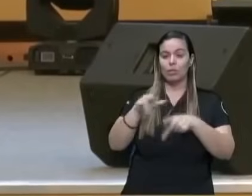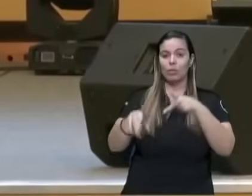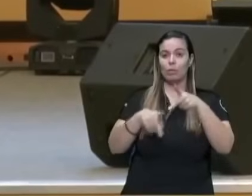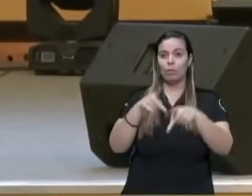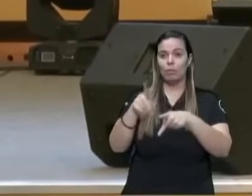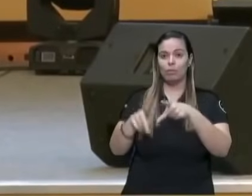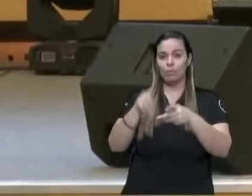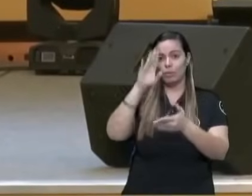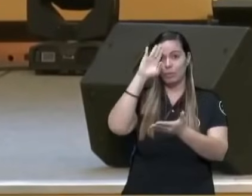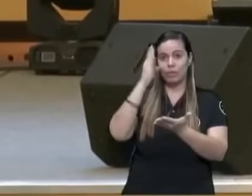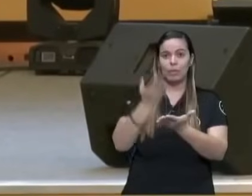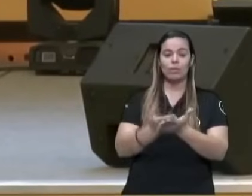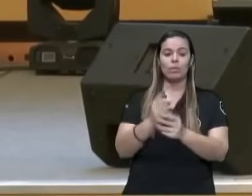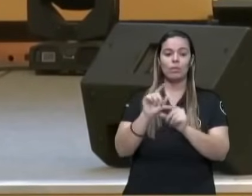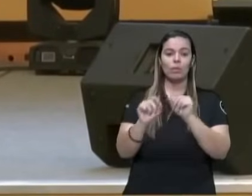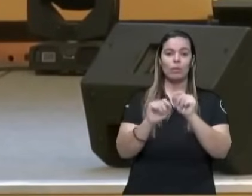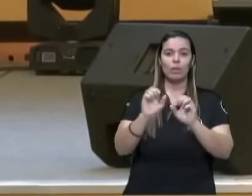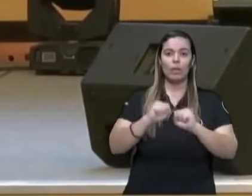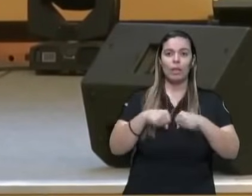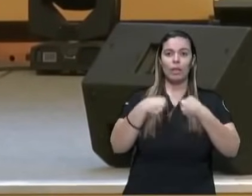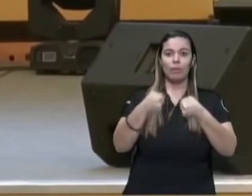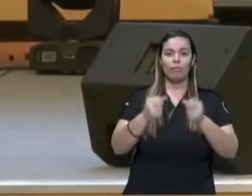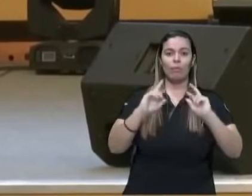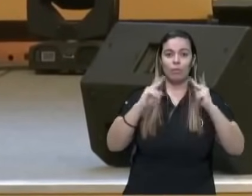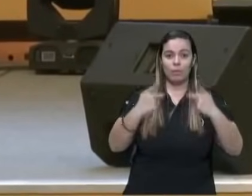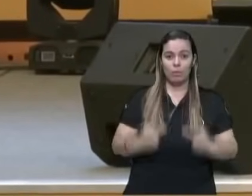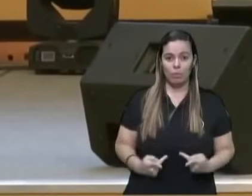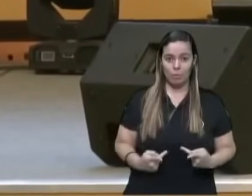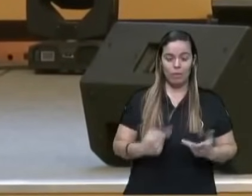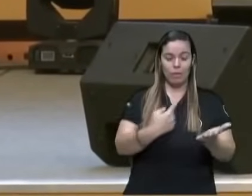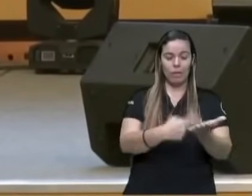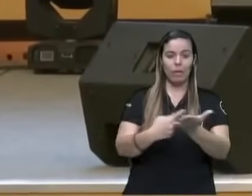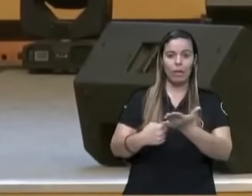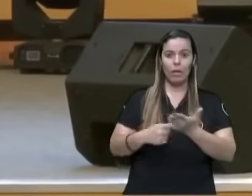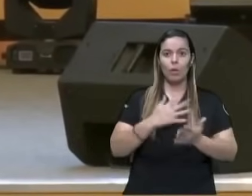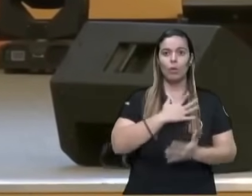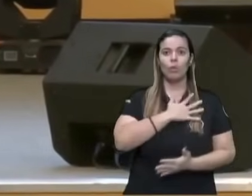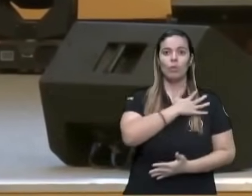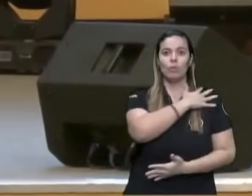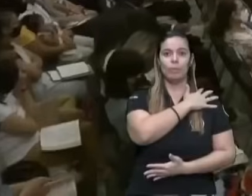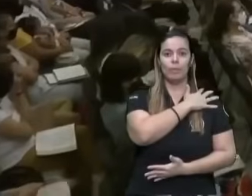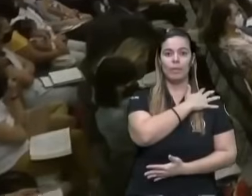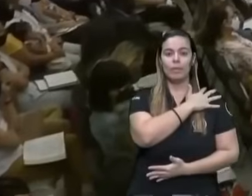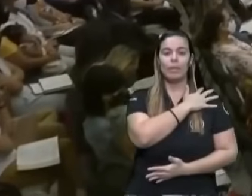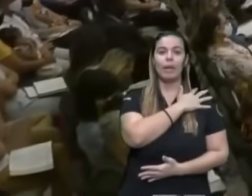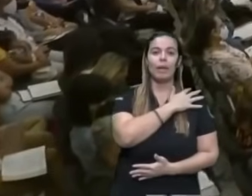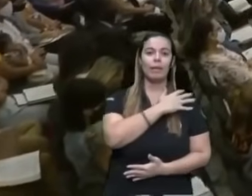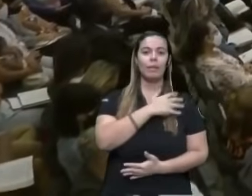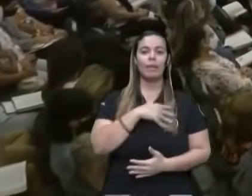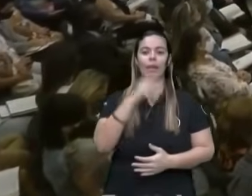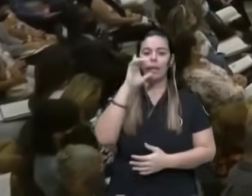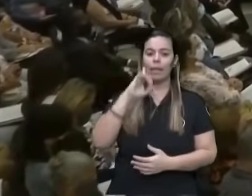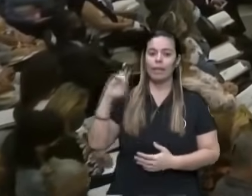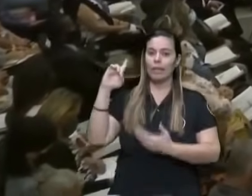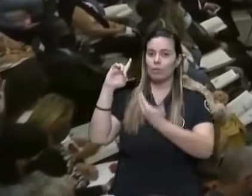na força humana, nos acordos militares, e se afastando de